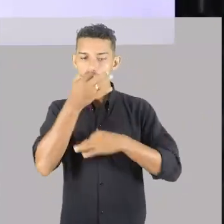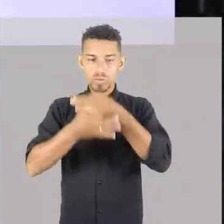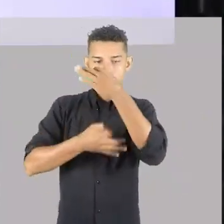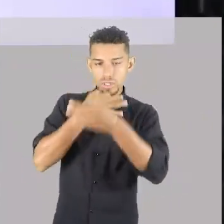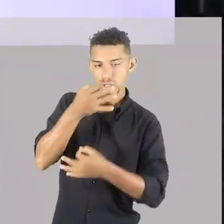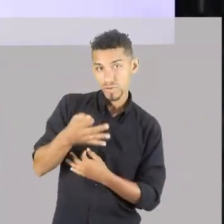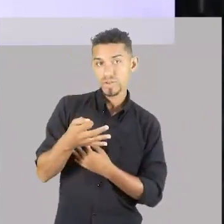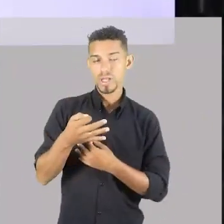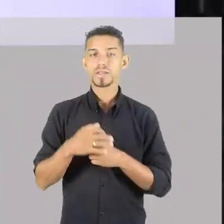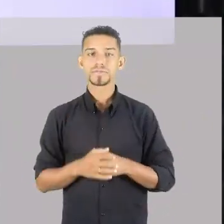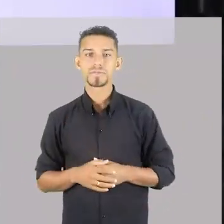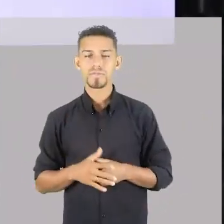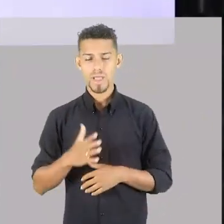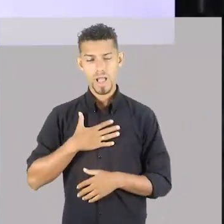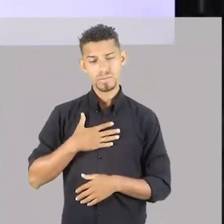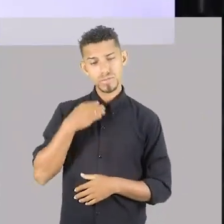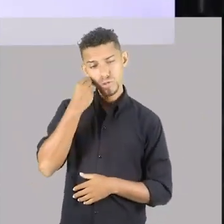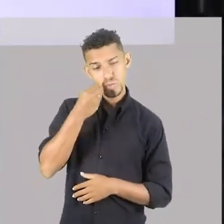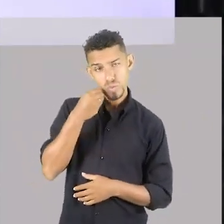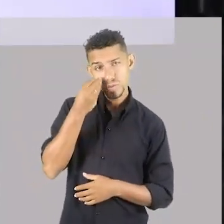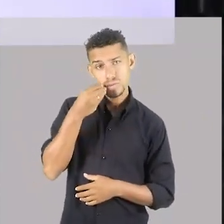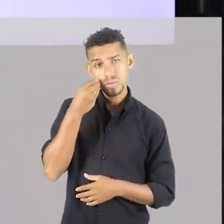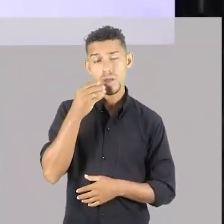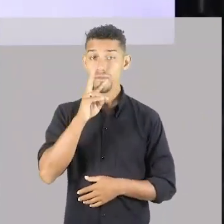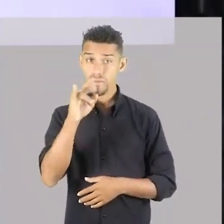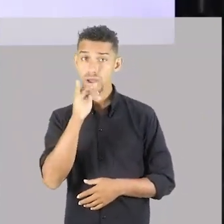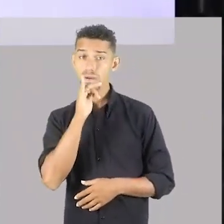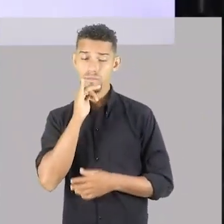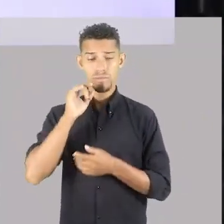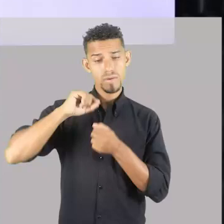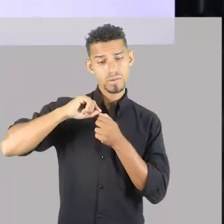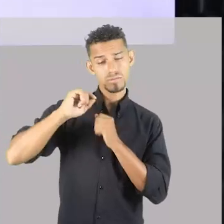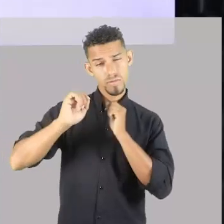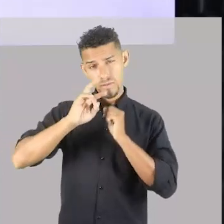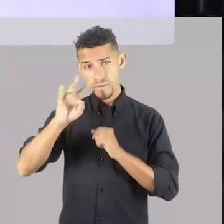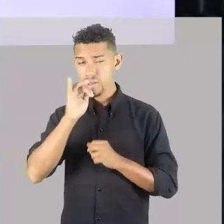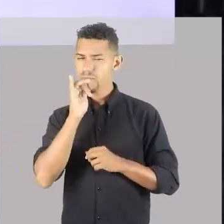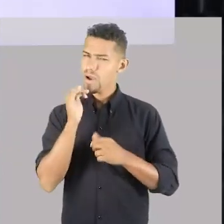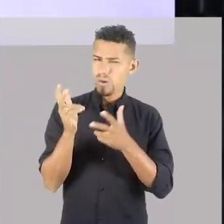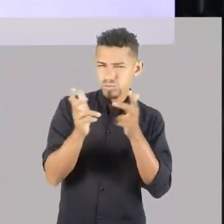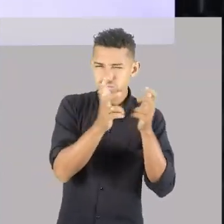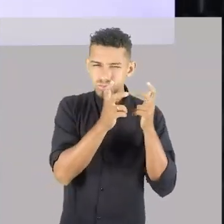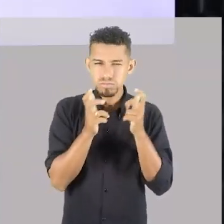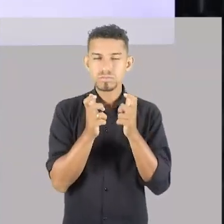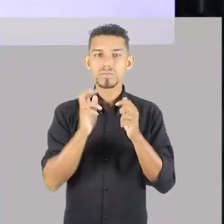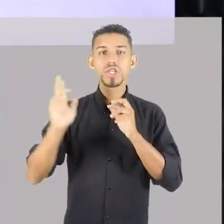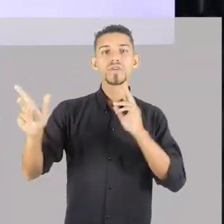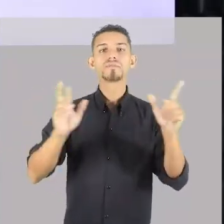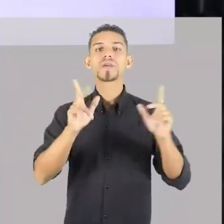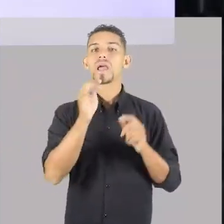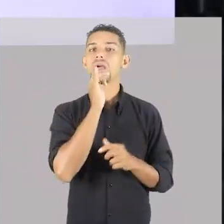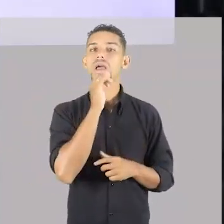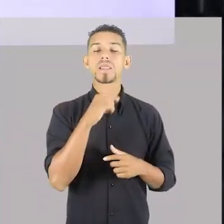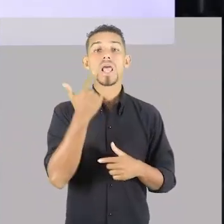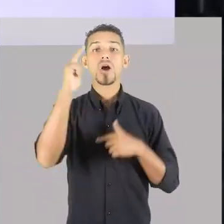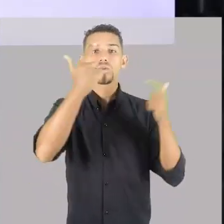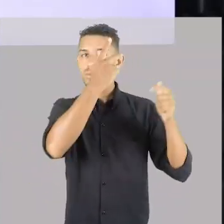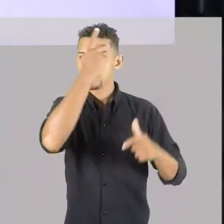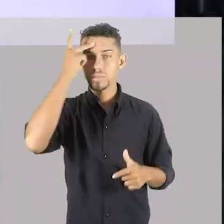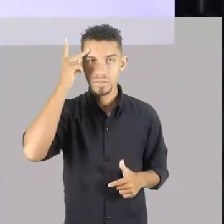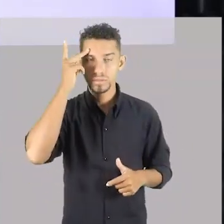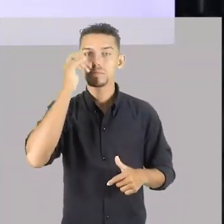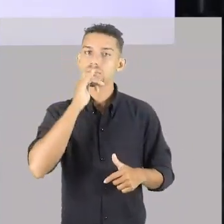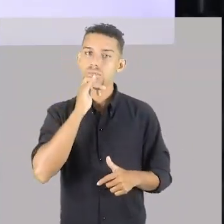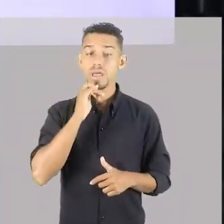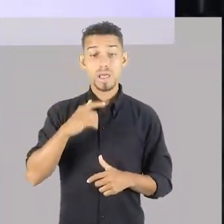subjetividade. As minhas experiências, elas vão me fazer ver algumas coisas diferentes, por exemplo, das outras pessoas.